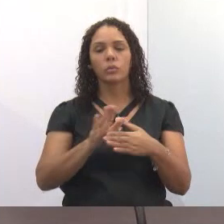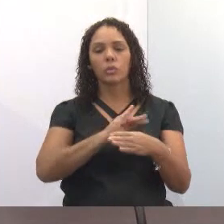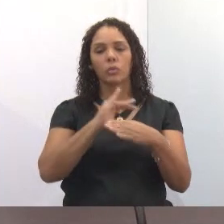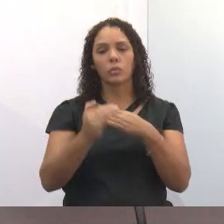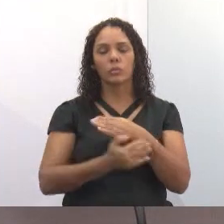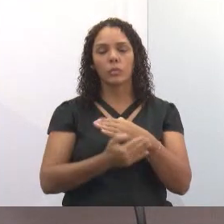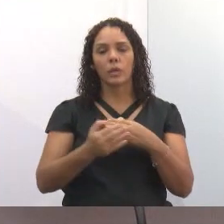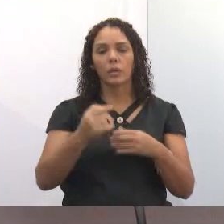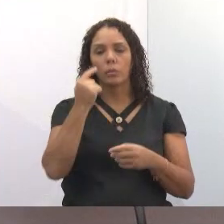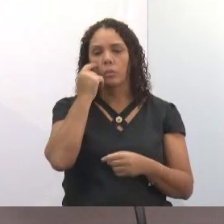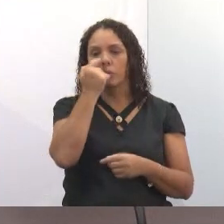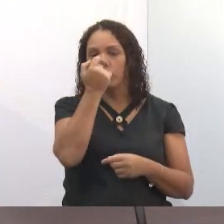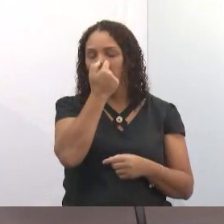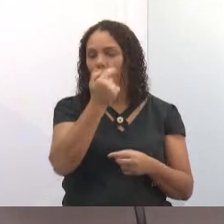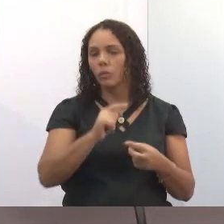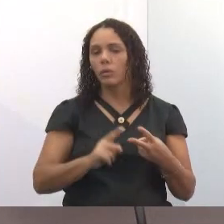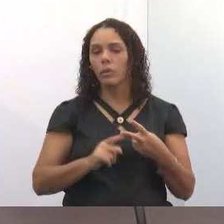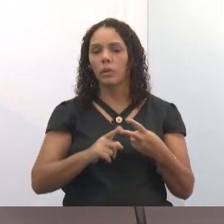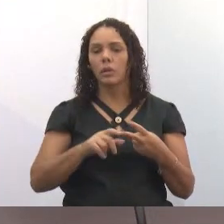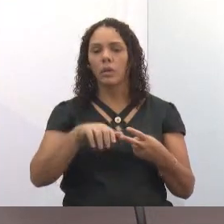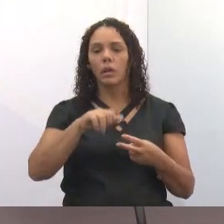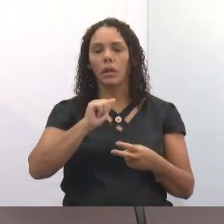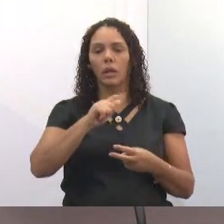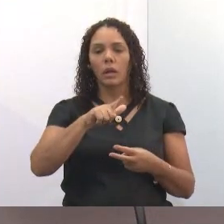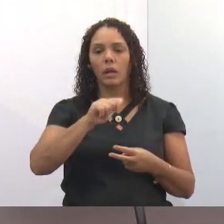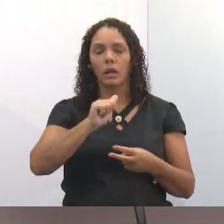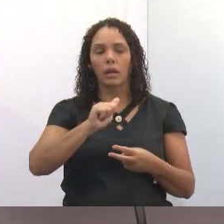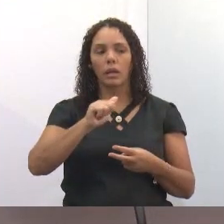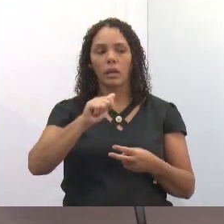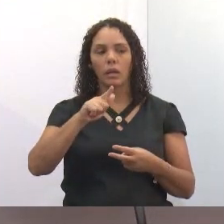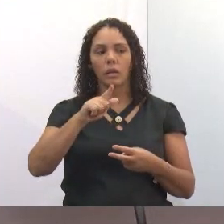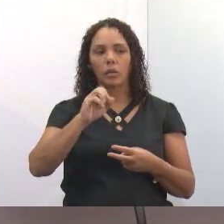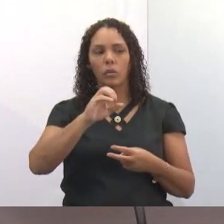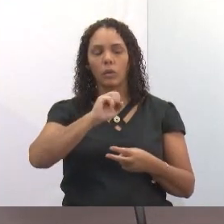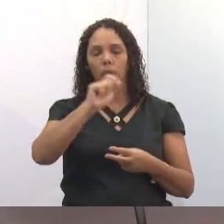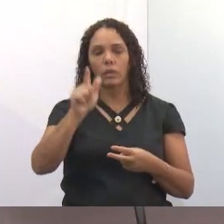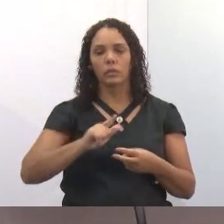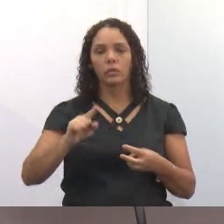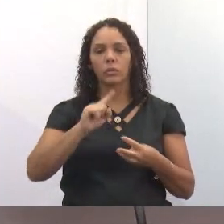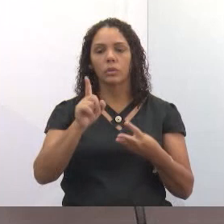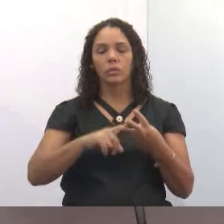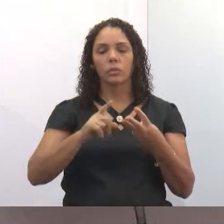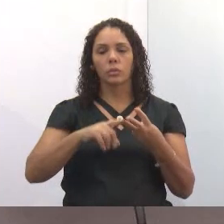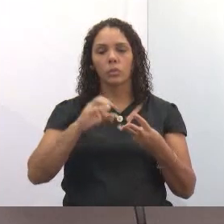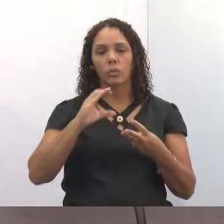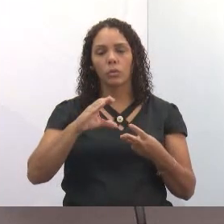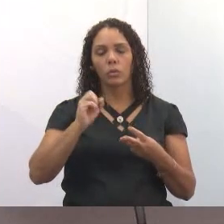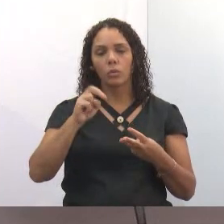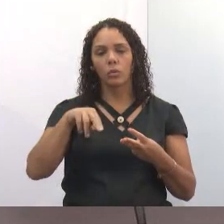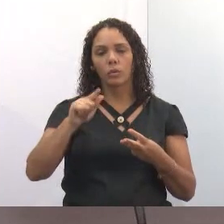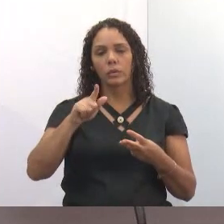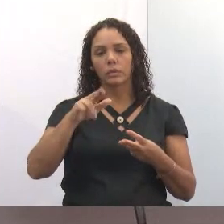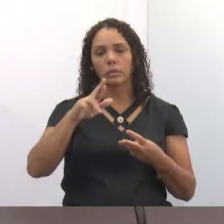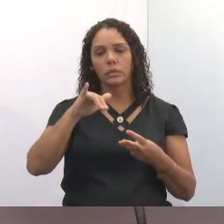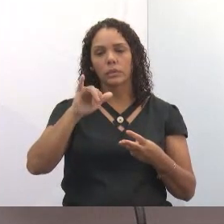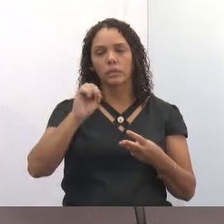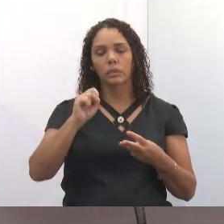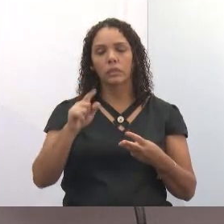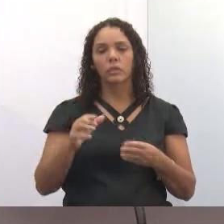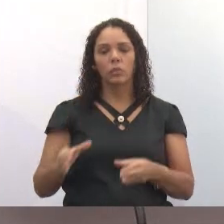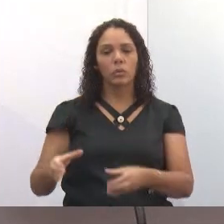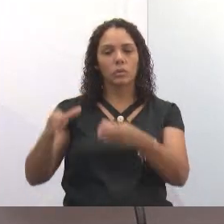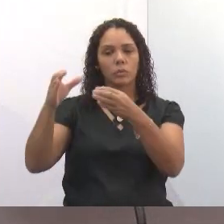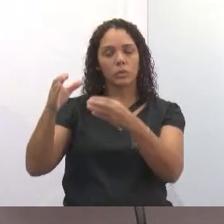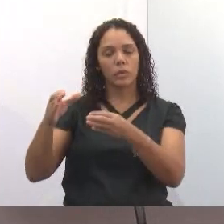Conquista? Respostas. Atualmente, os bairros do Parque Meia Lua, Lagoa Azul e Conquista são abastecidos pelo reservatório localizado